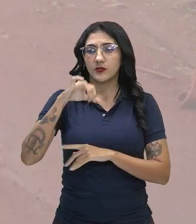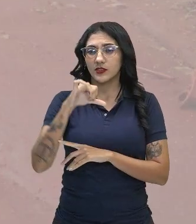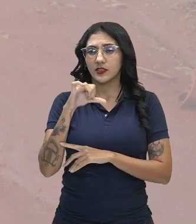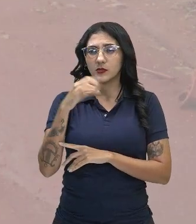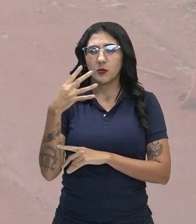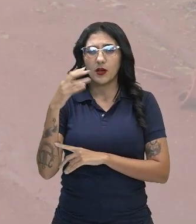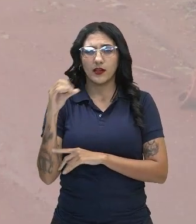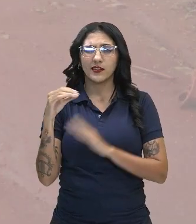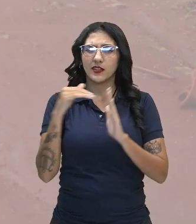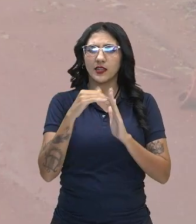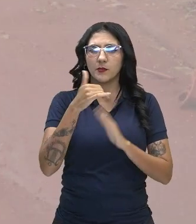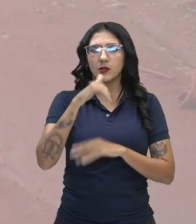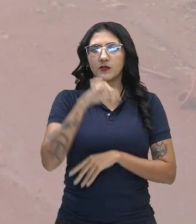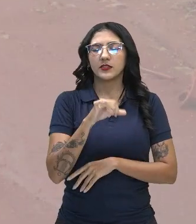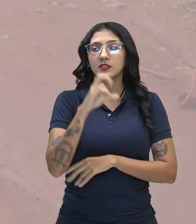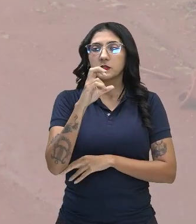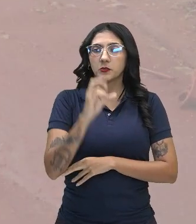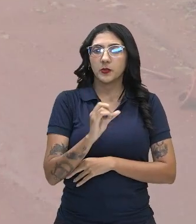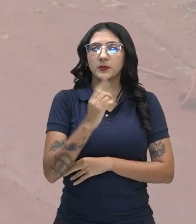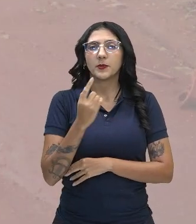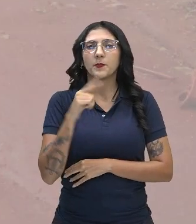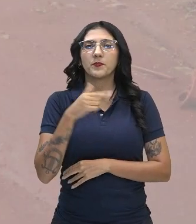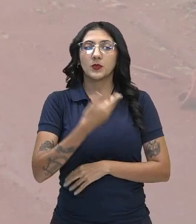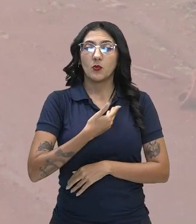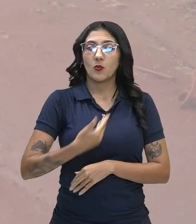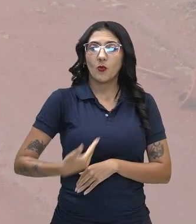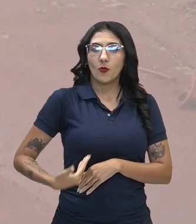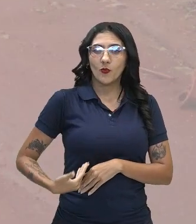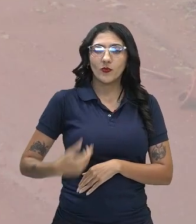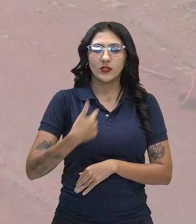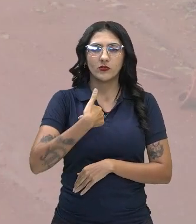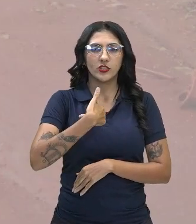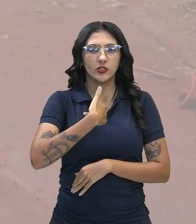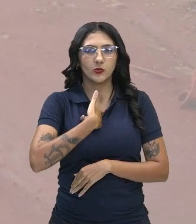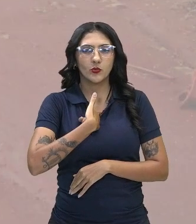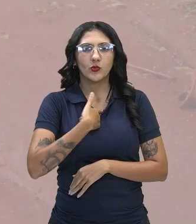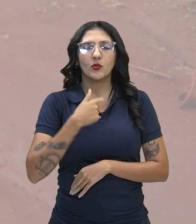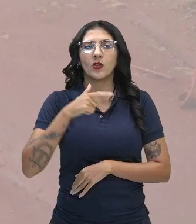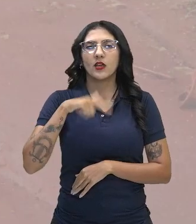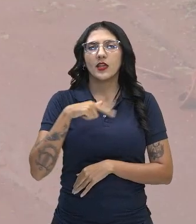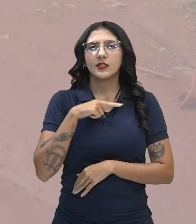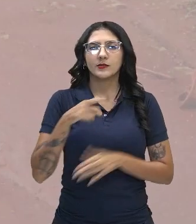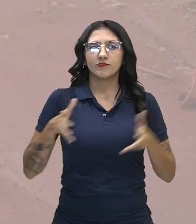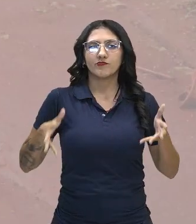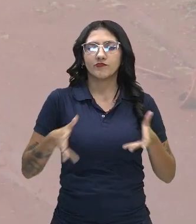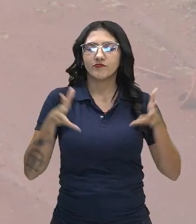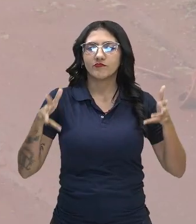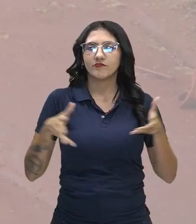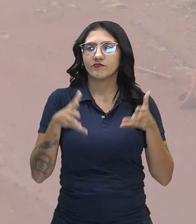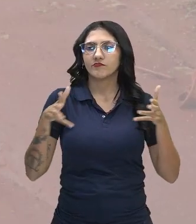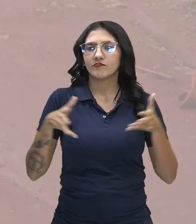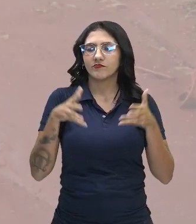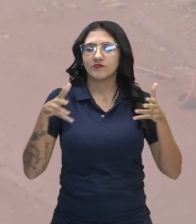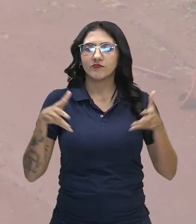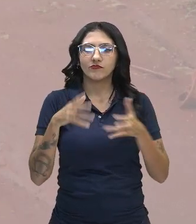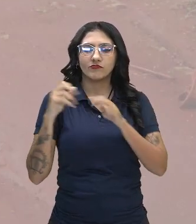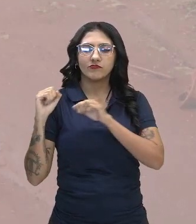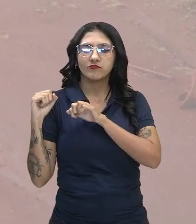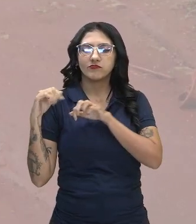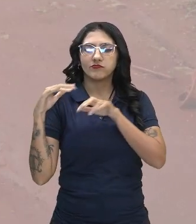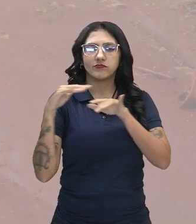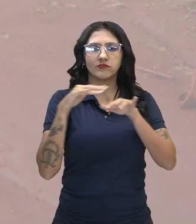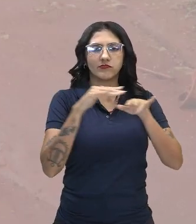a 1950, onde o governo de Getúlio Vargas ele vai incentivar, né, essa colonização